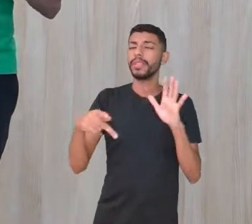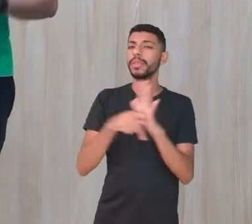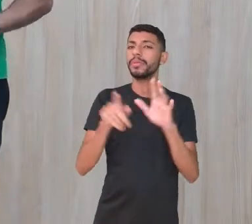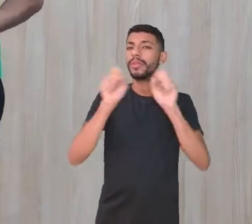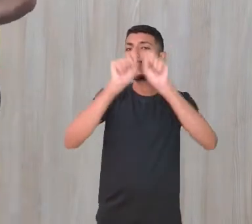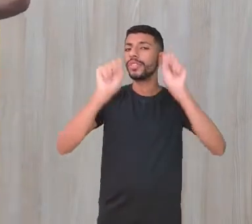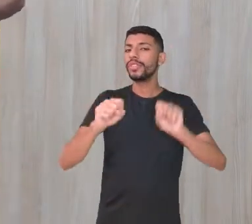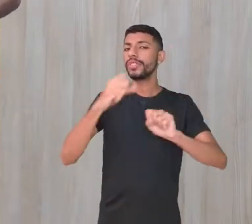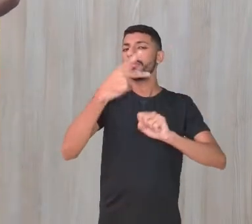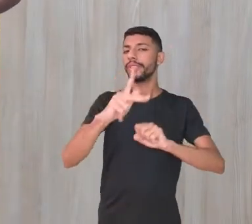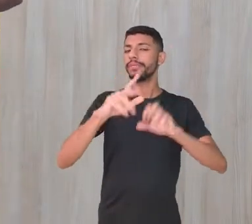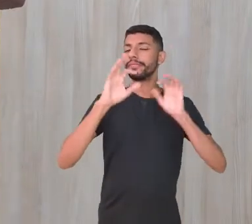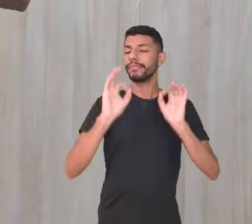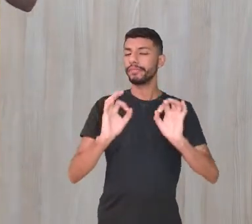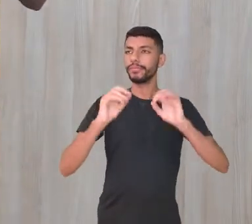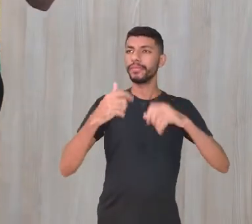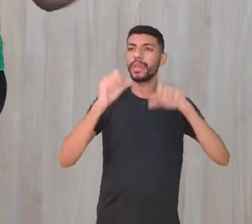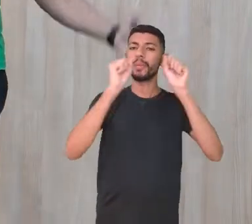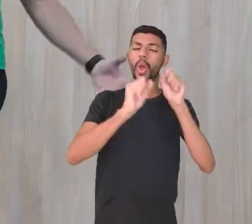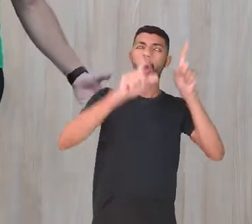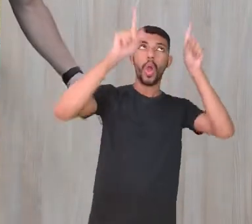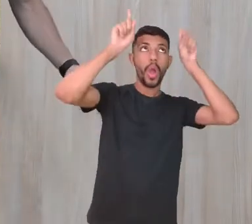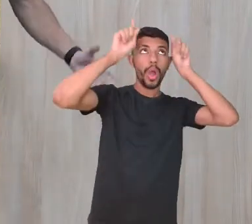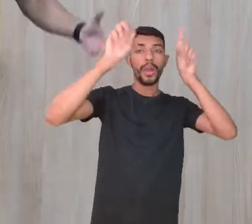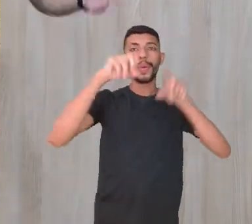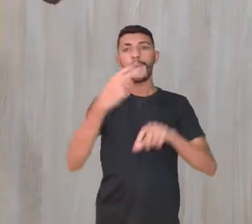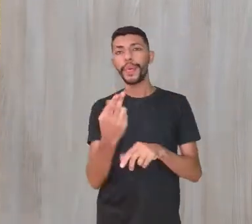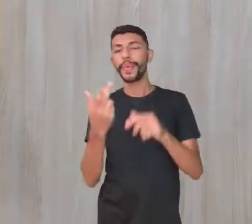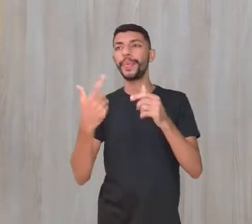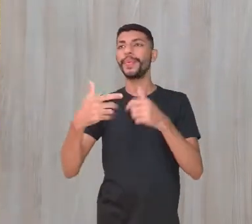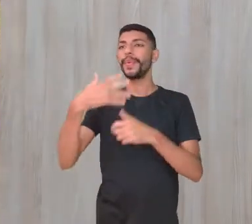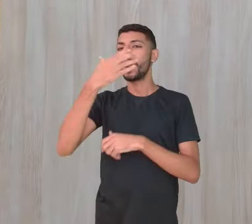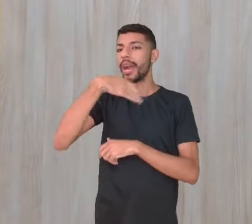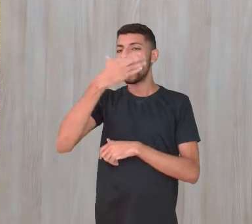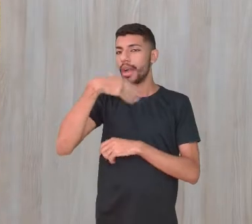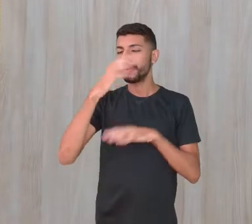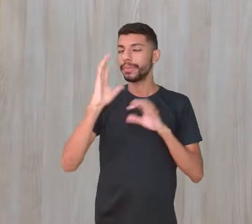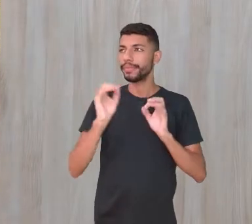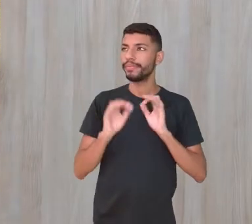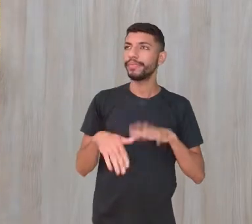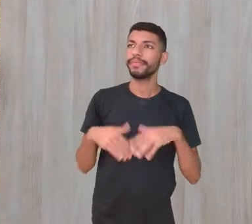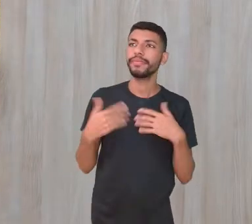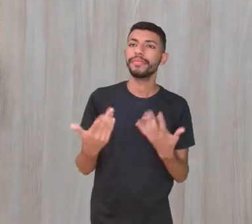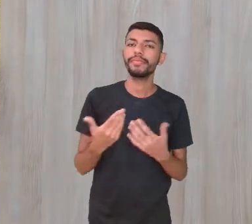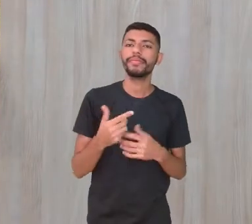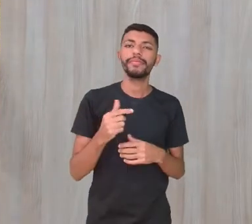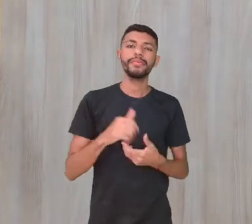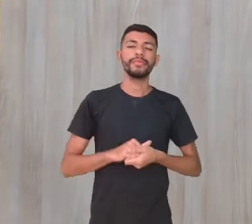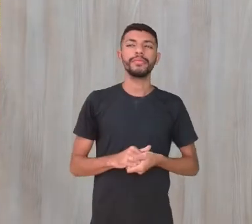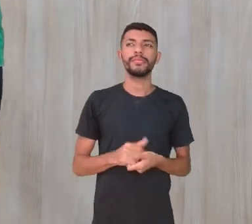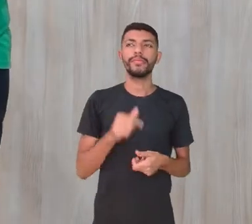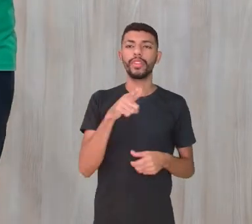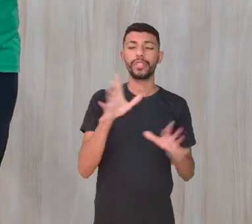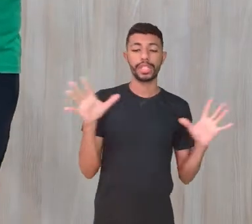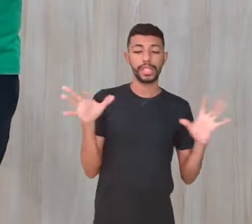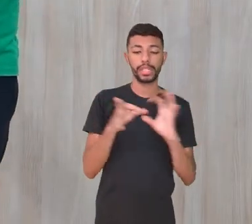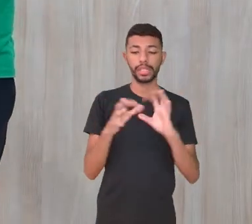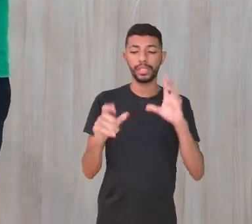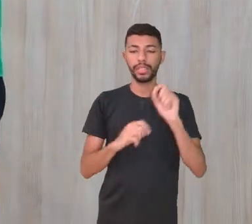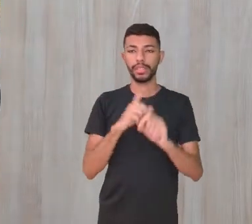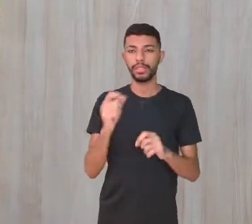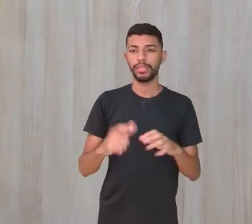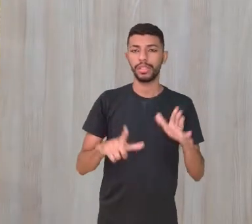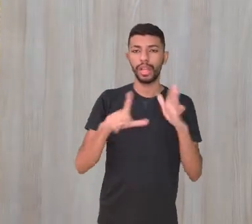sistema operacional, seja ele o Android ou o iOS, certo? E aí você vai ser direcionado para a sua